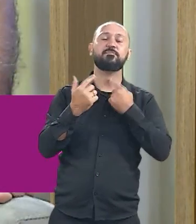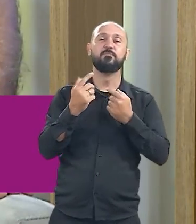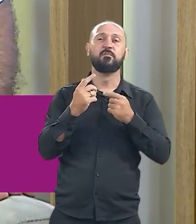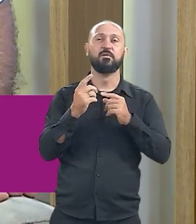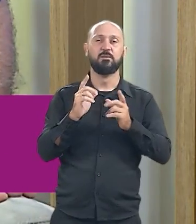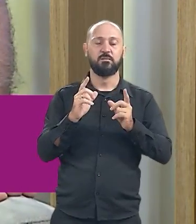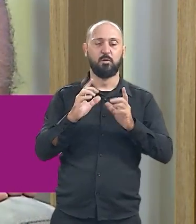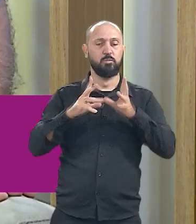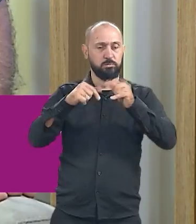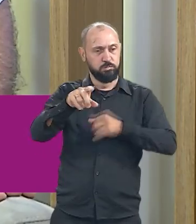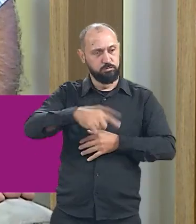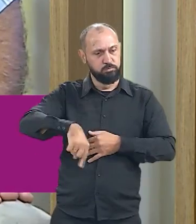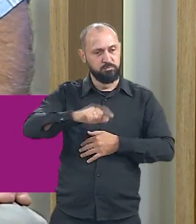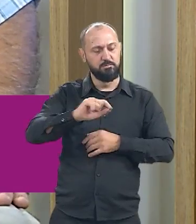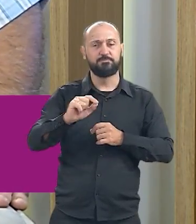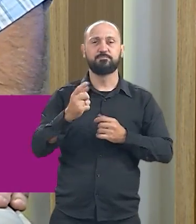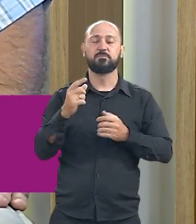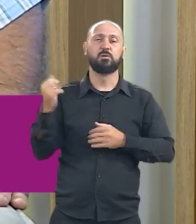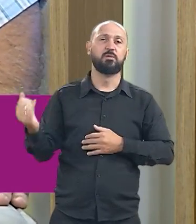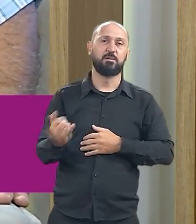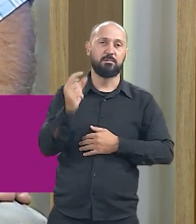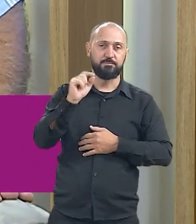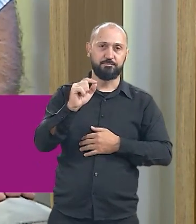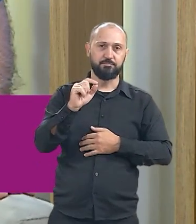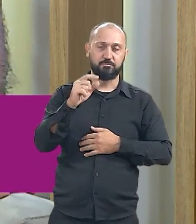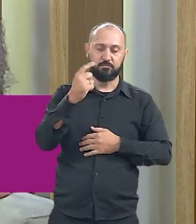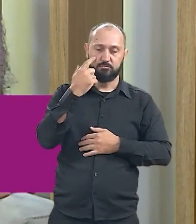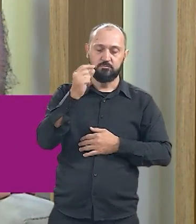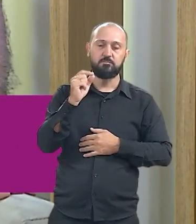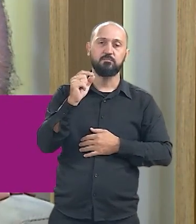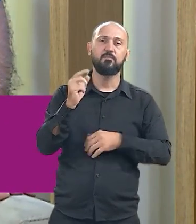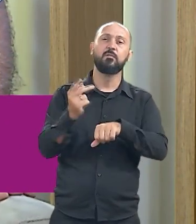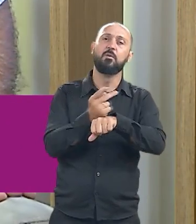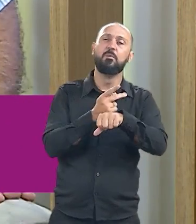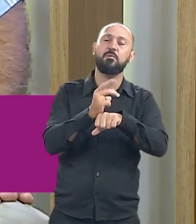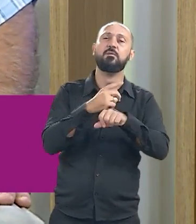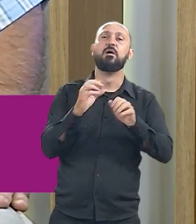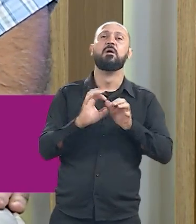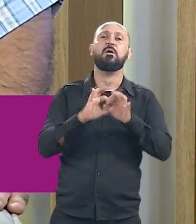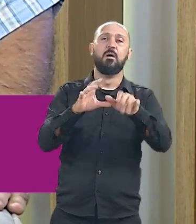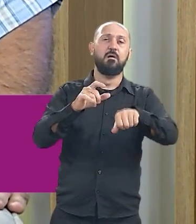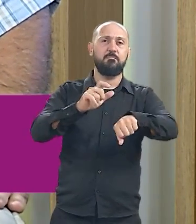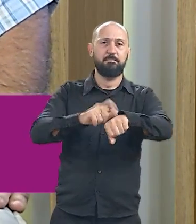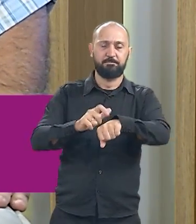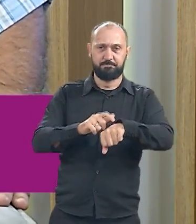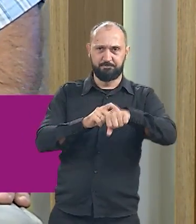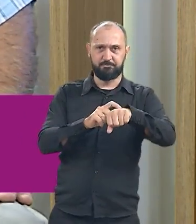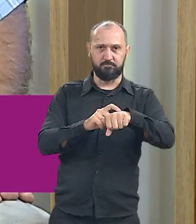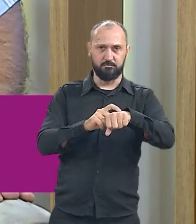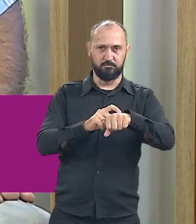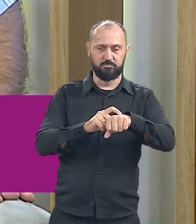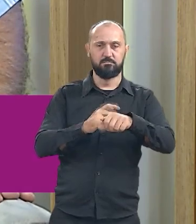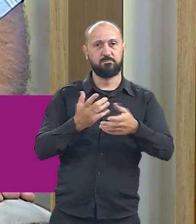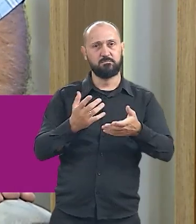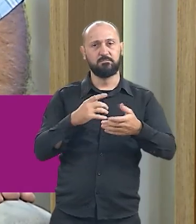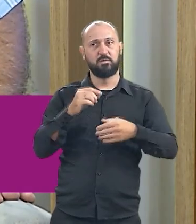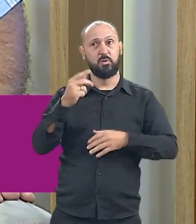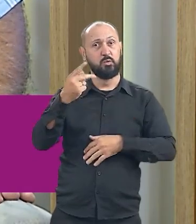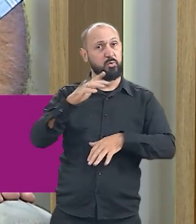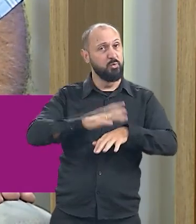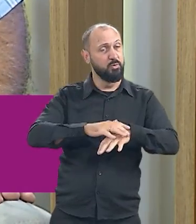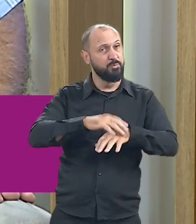né? Mas você ali vai disponibilizar o seu tempo. O seu tempo, né? Principalmente